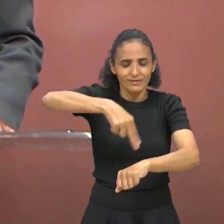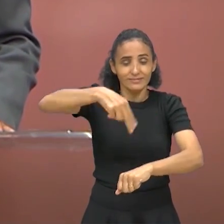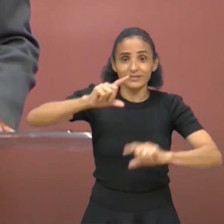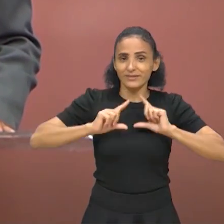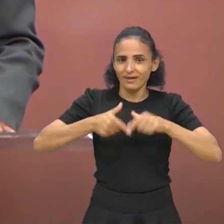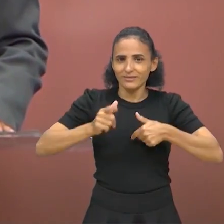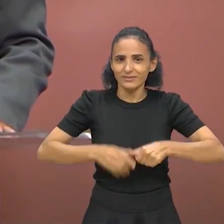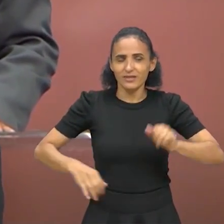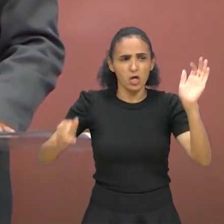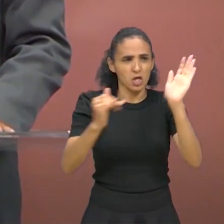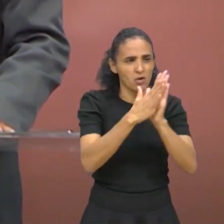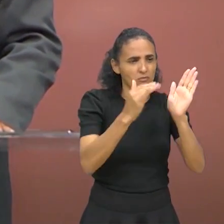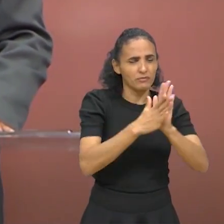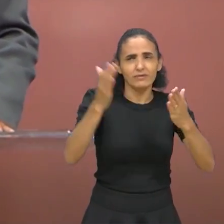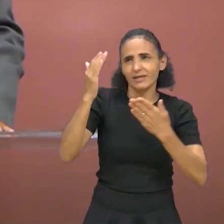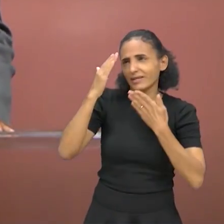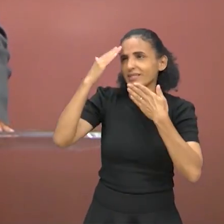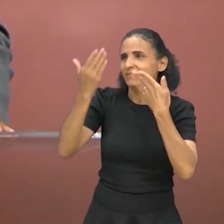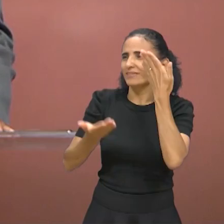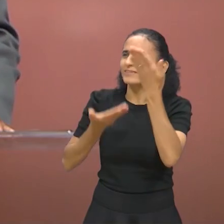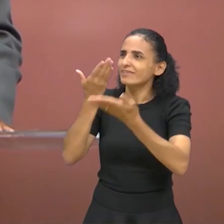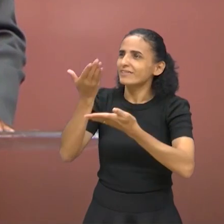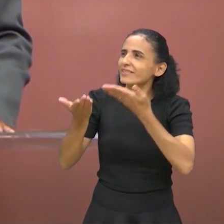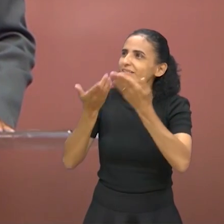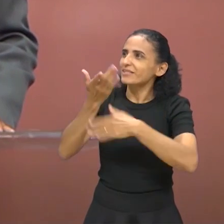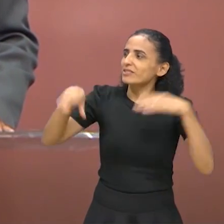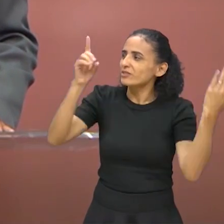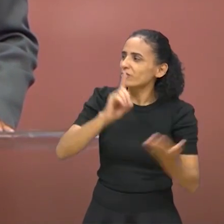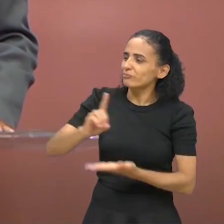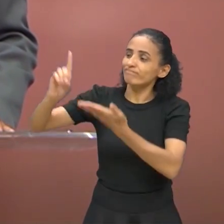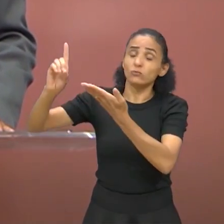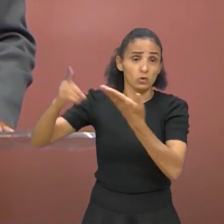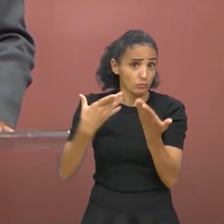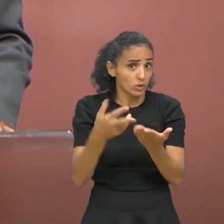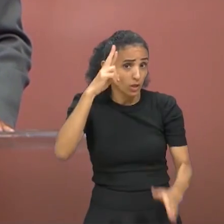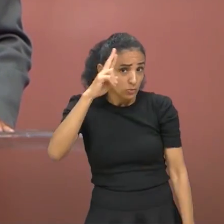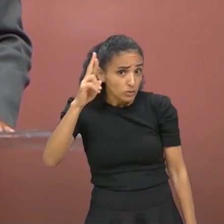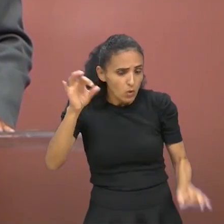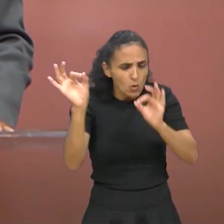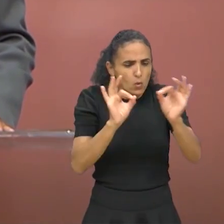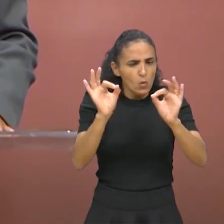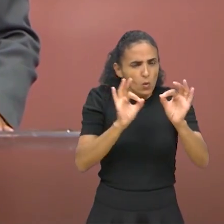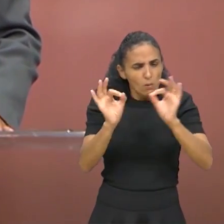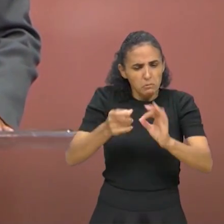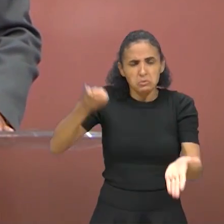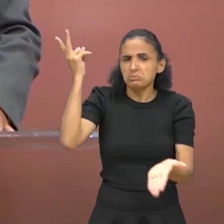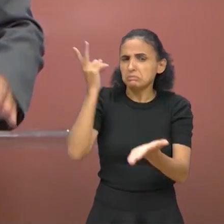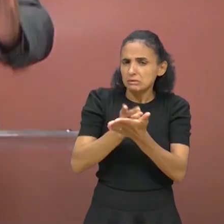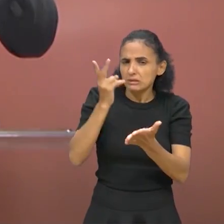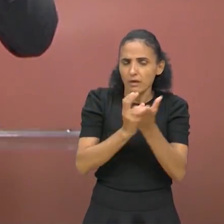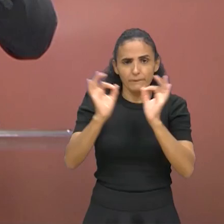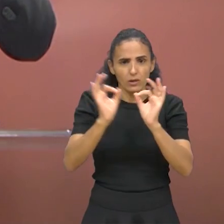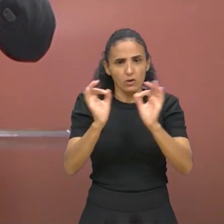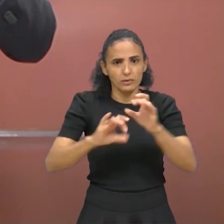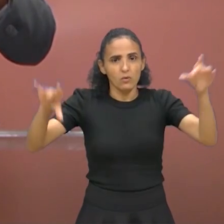Israel louvando, engrandecendo, exaltando ao Senhor, porque o Senhor de forma definitiva havia